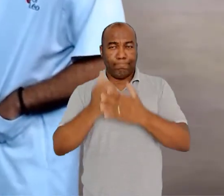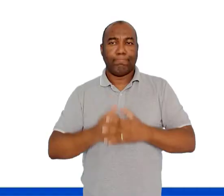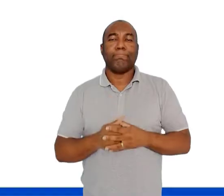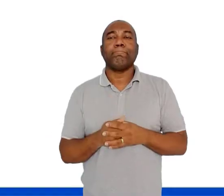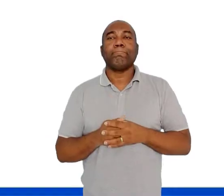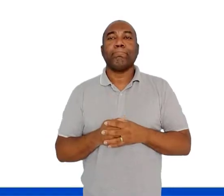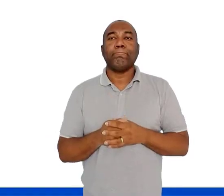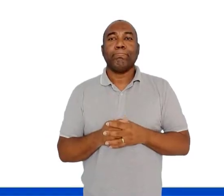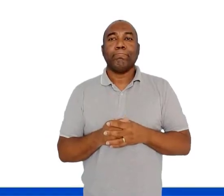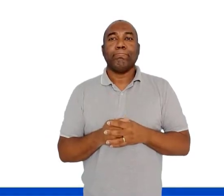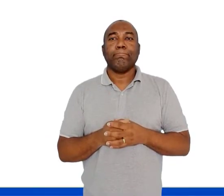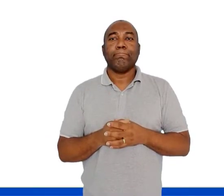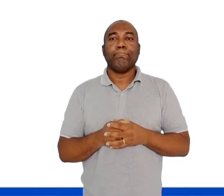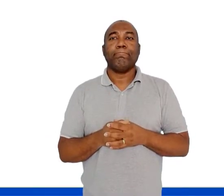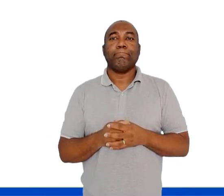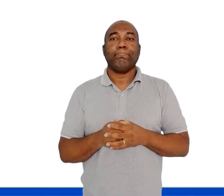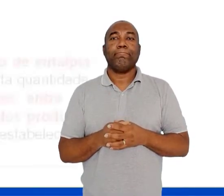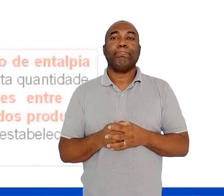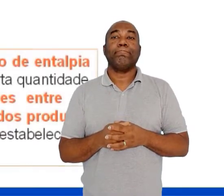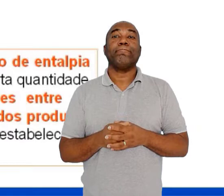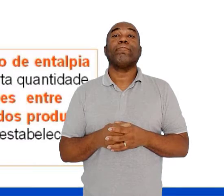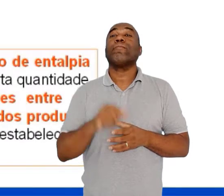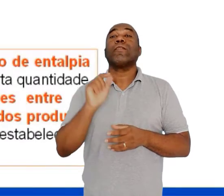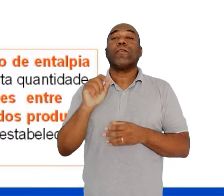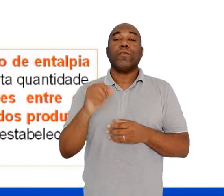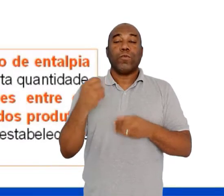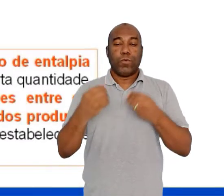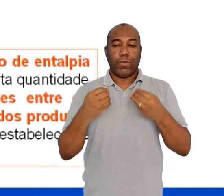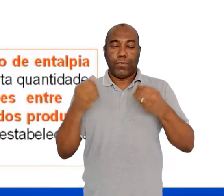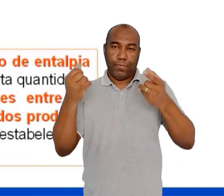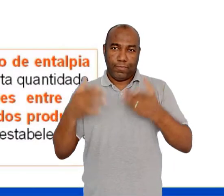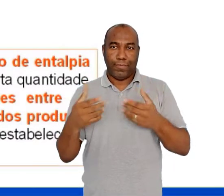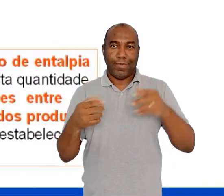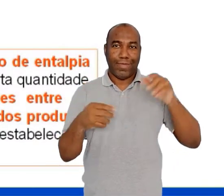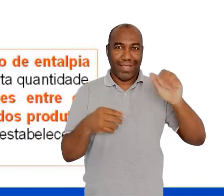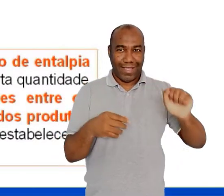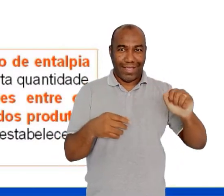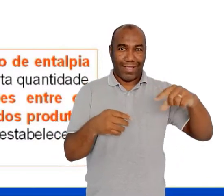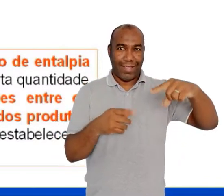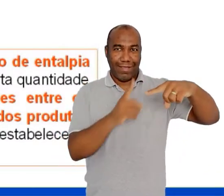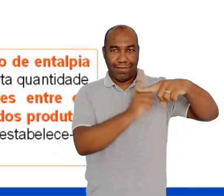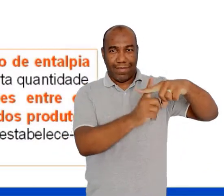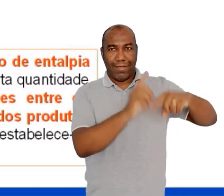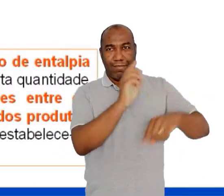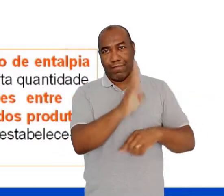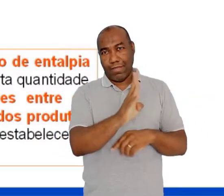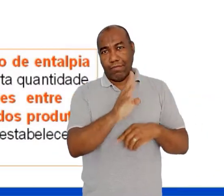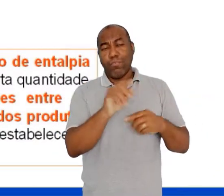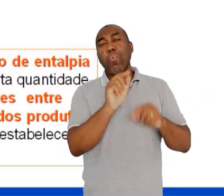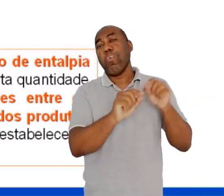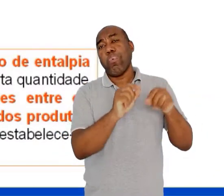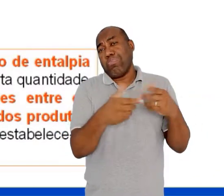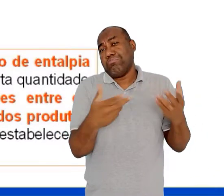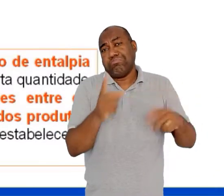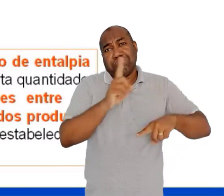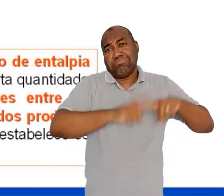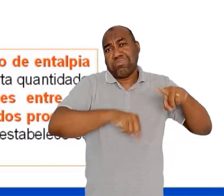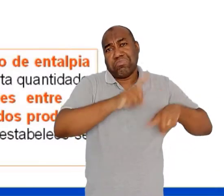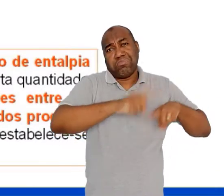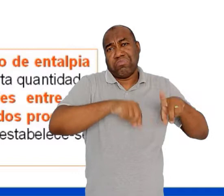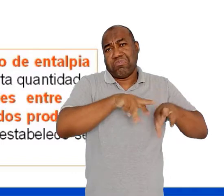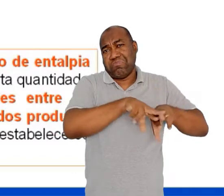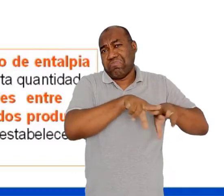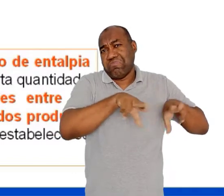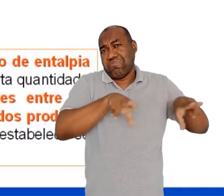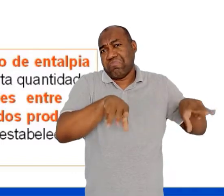produto. E aí, cada reagente, cada produto, ou seja, cada espécie química, ela tem uma quantidade de calor própria.